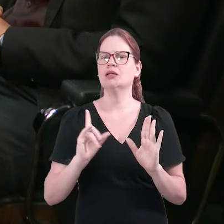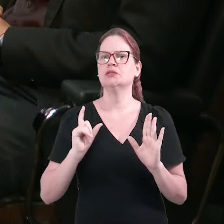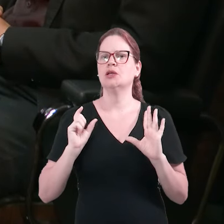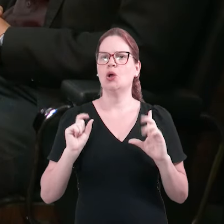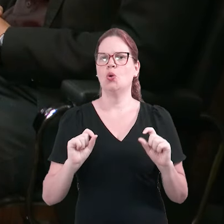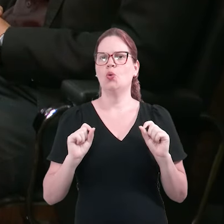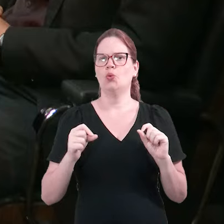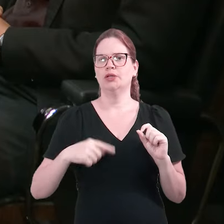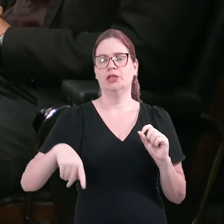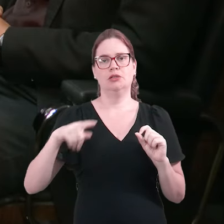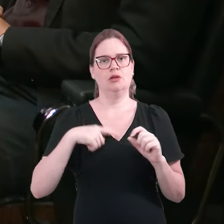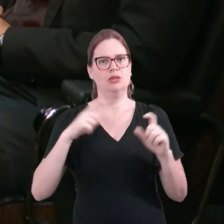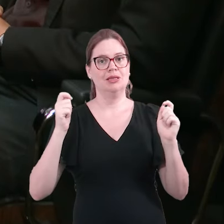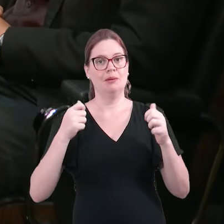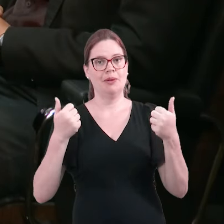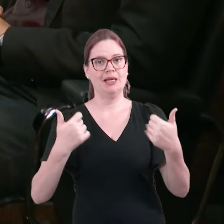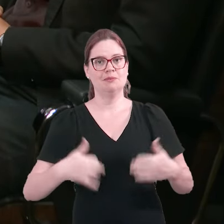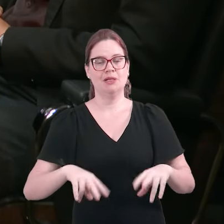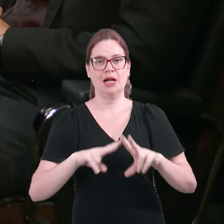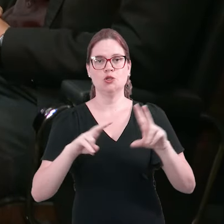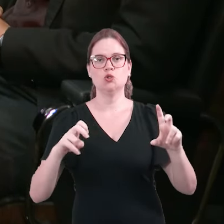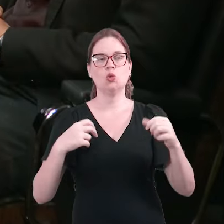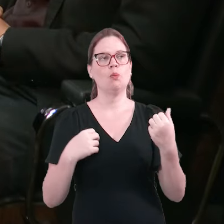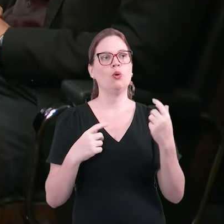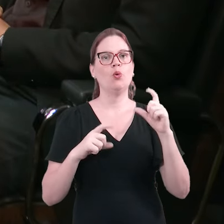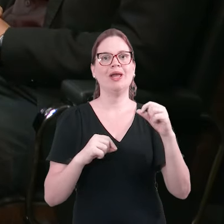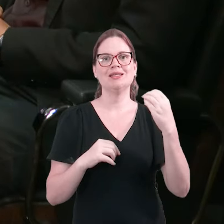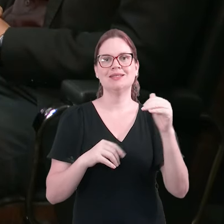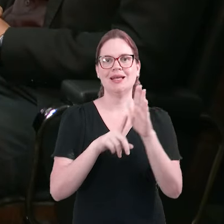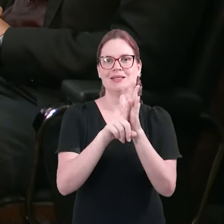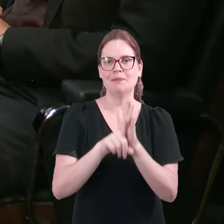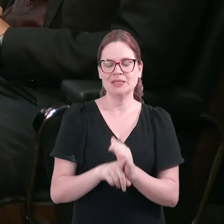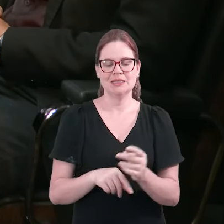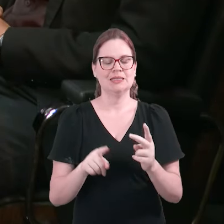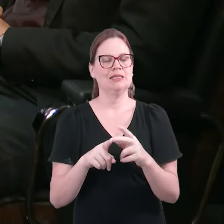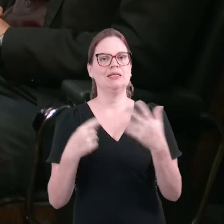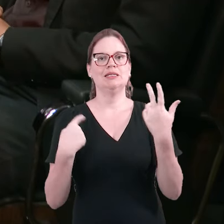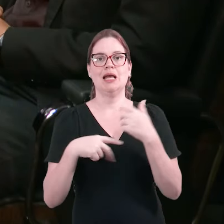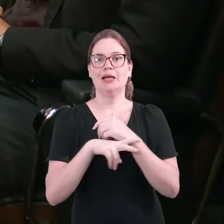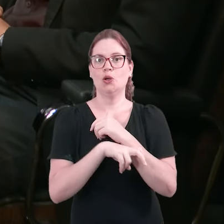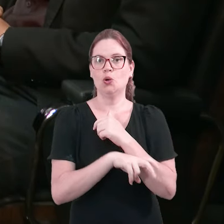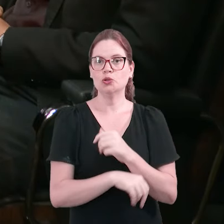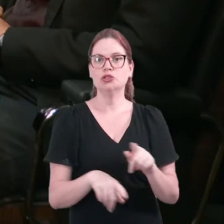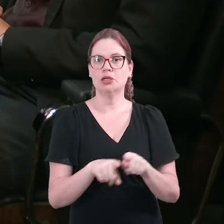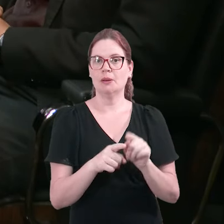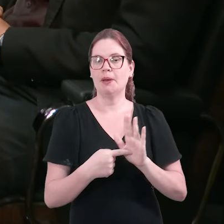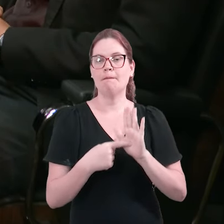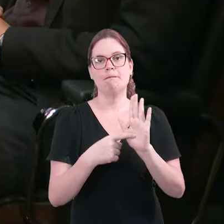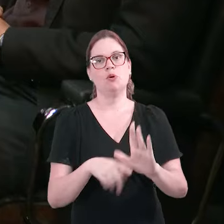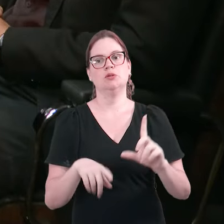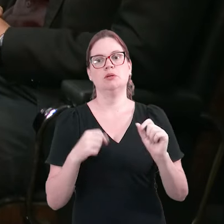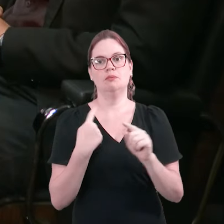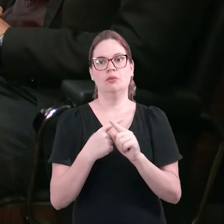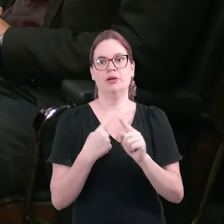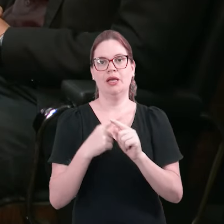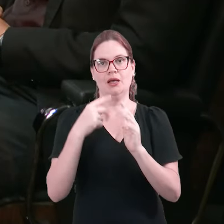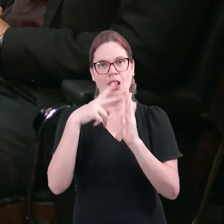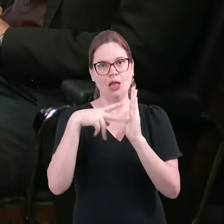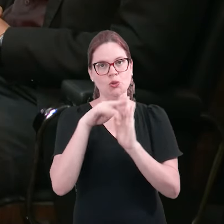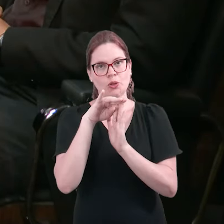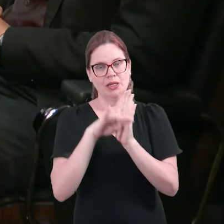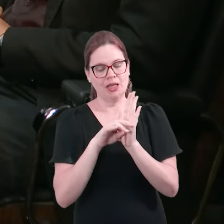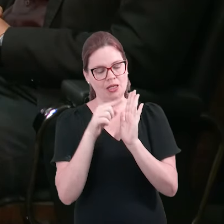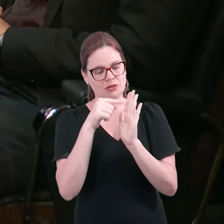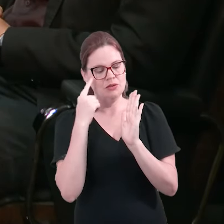fato a gente pode dizer, à luz da ciência, da própria arqueologia, que a essência da palavra, essa verdade que vai ao